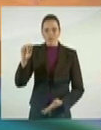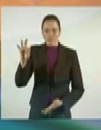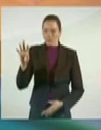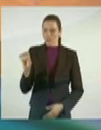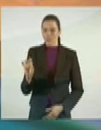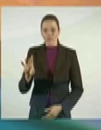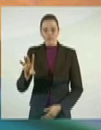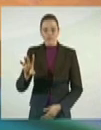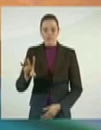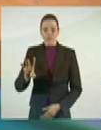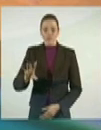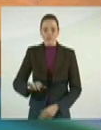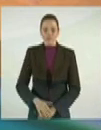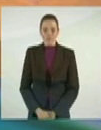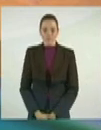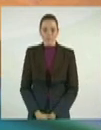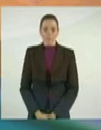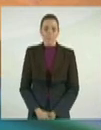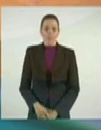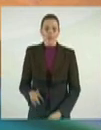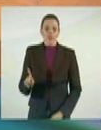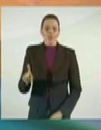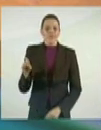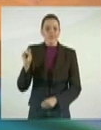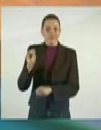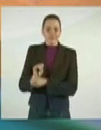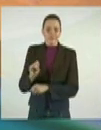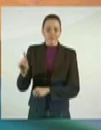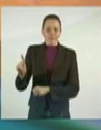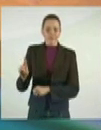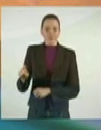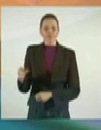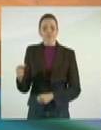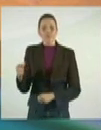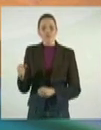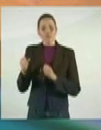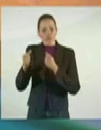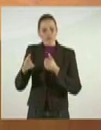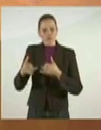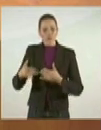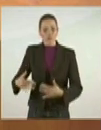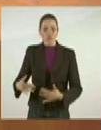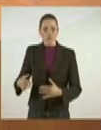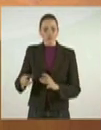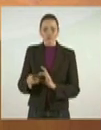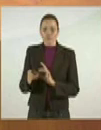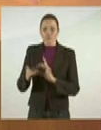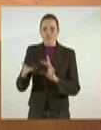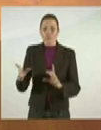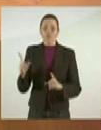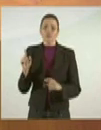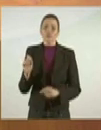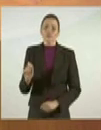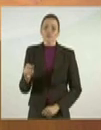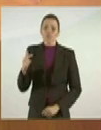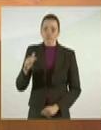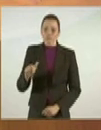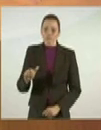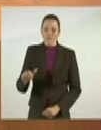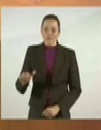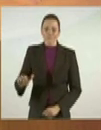em pedido de suspensão de luminar alegou-se ausente de pedido da quirida nomeação o que permitiu a contínua